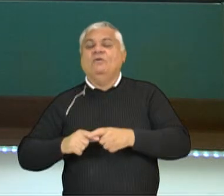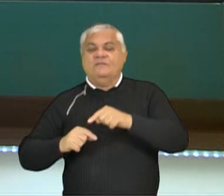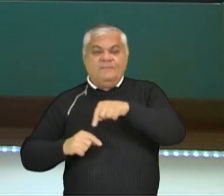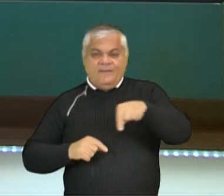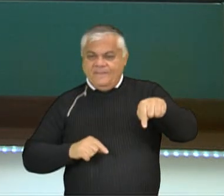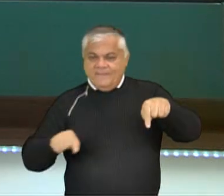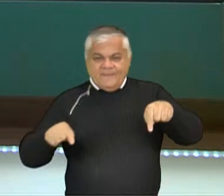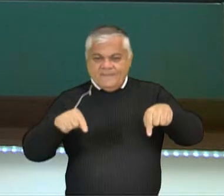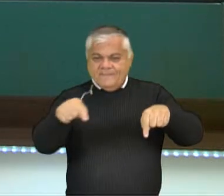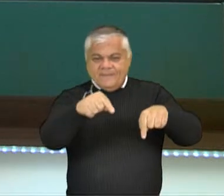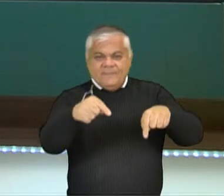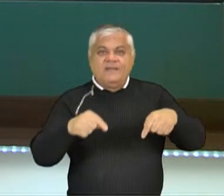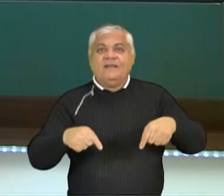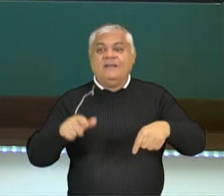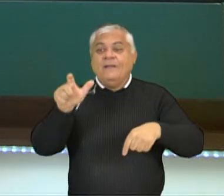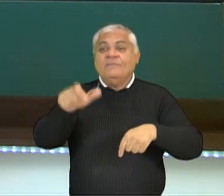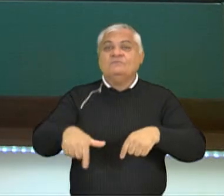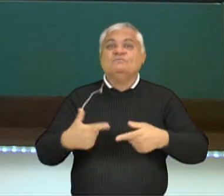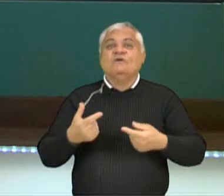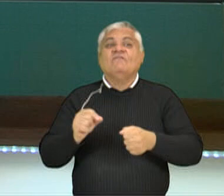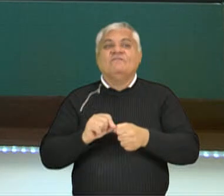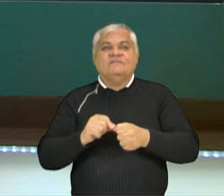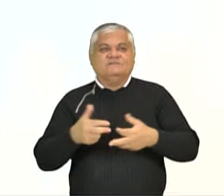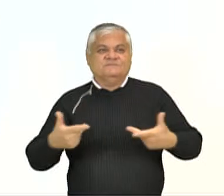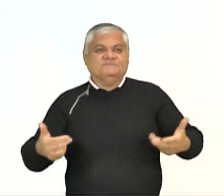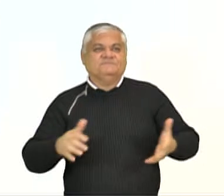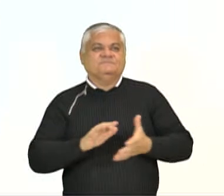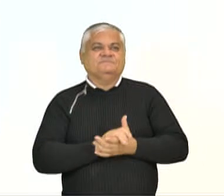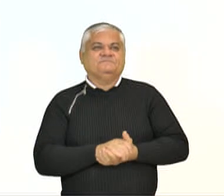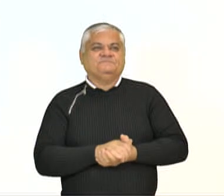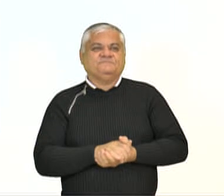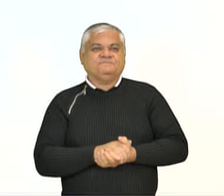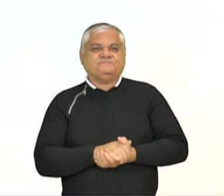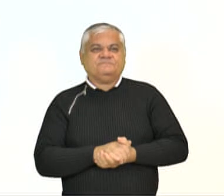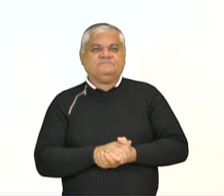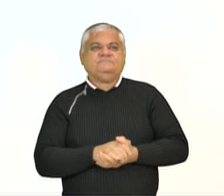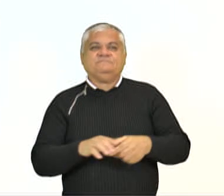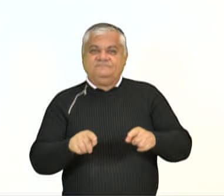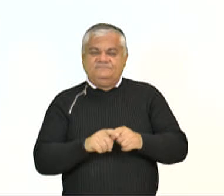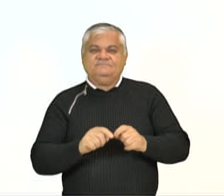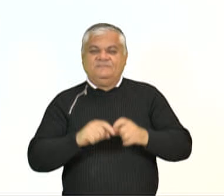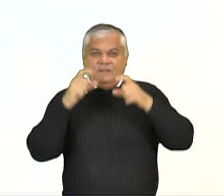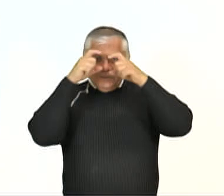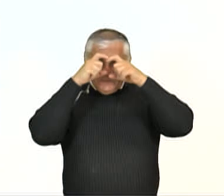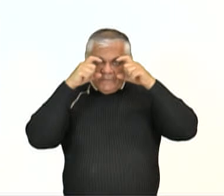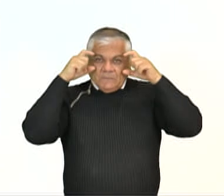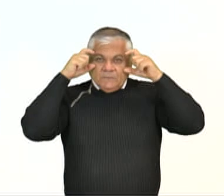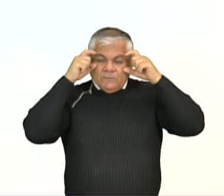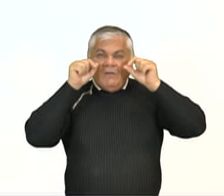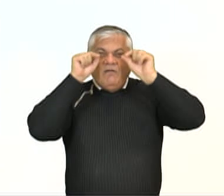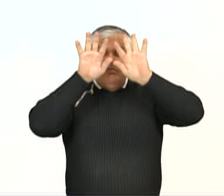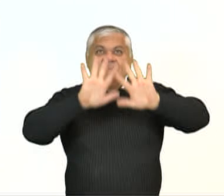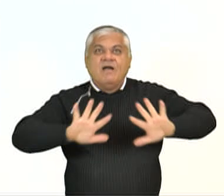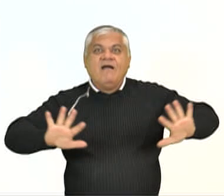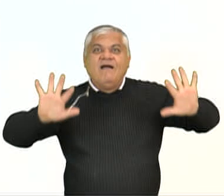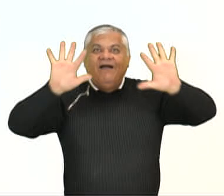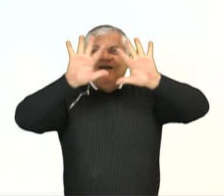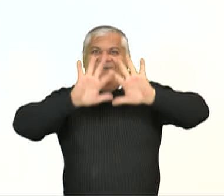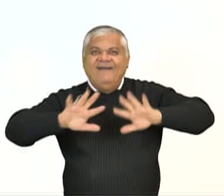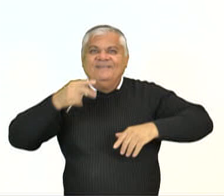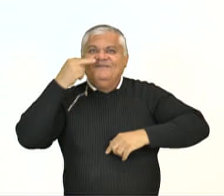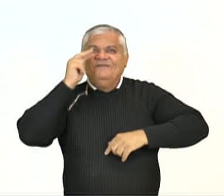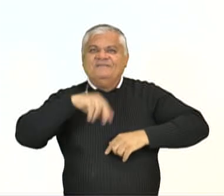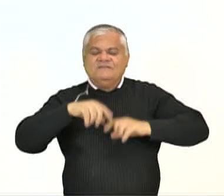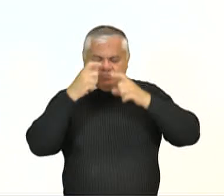mais, aqui é posicionamento, enfim. Imagens e vídeos, né? Então, realidade